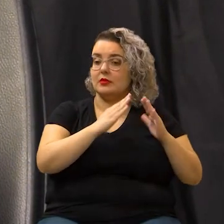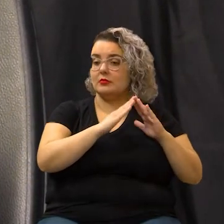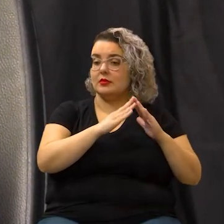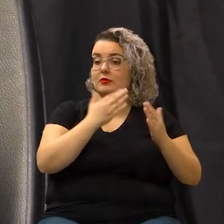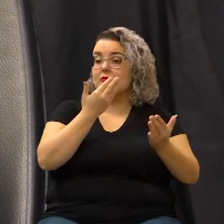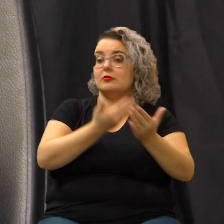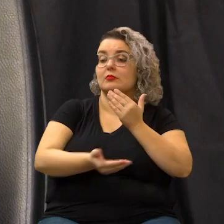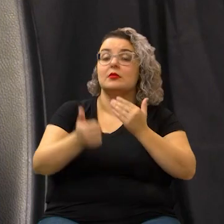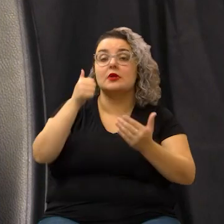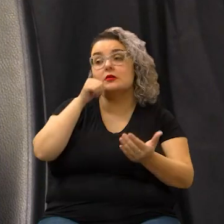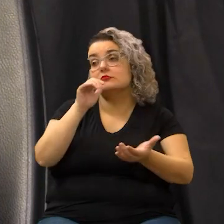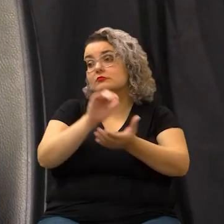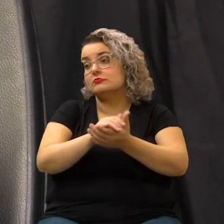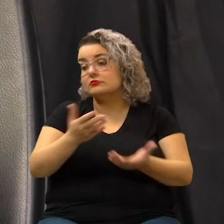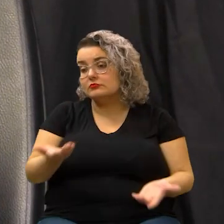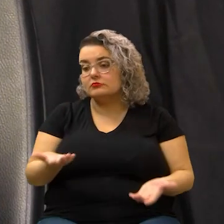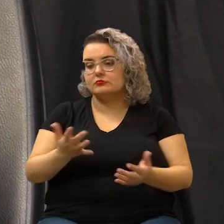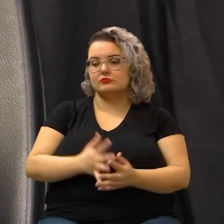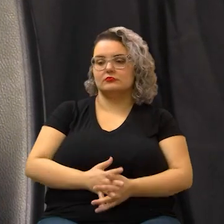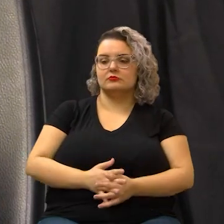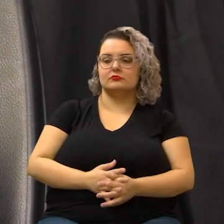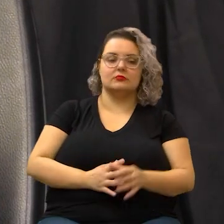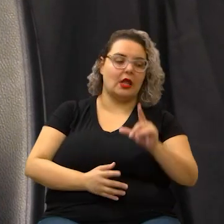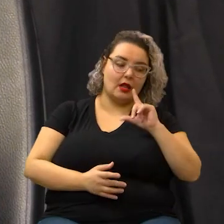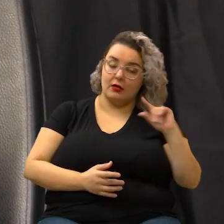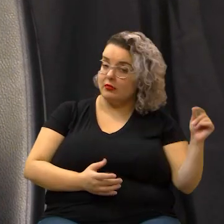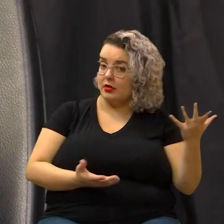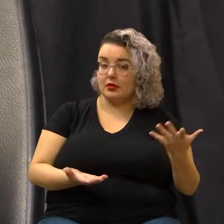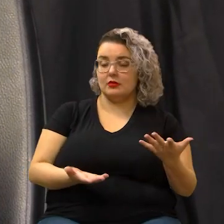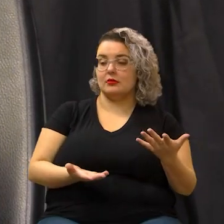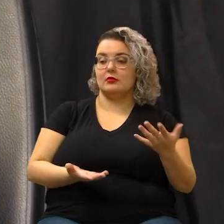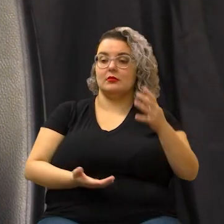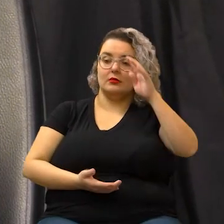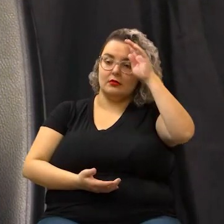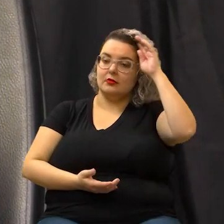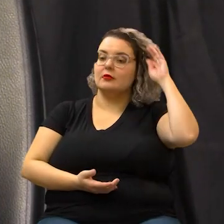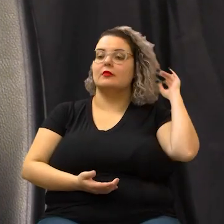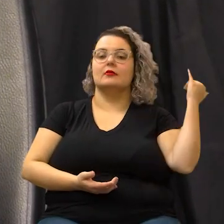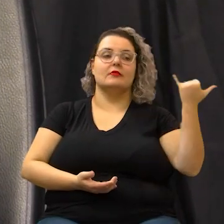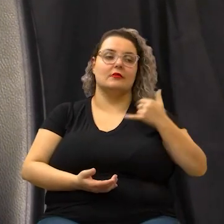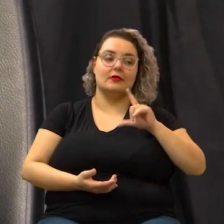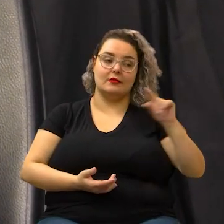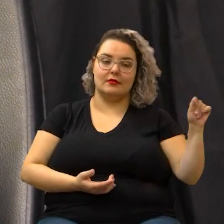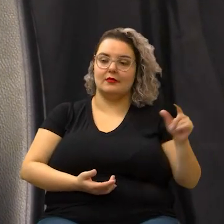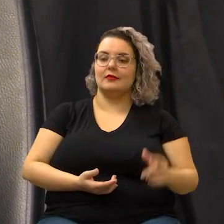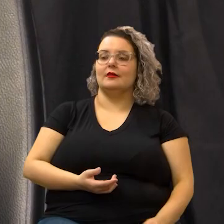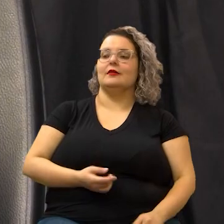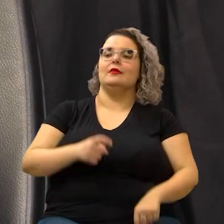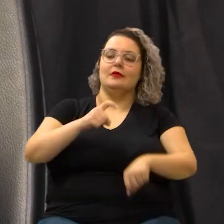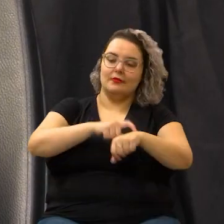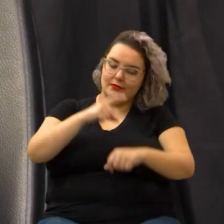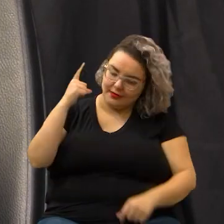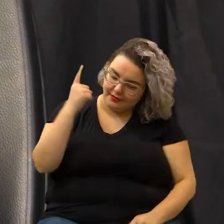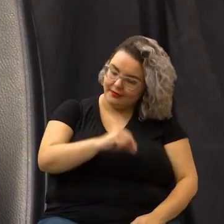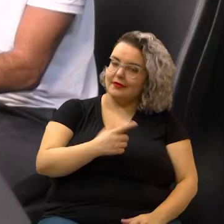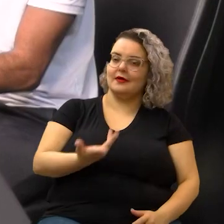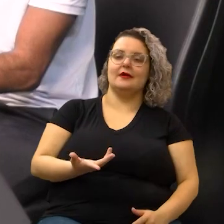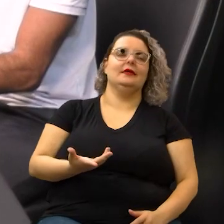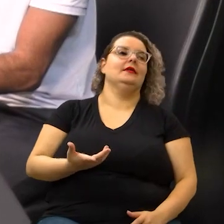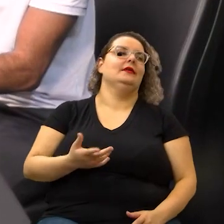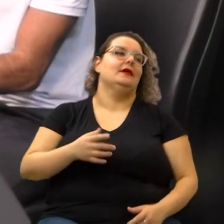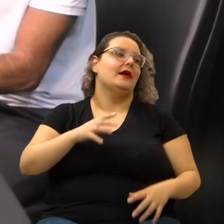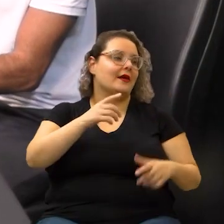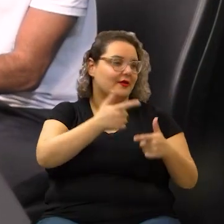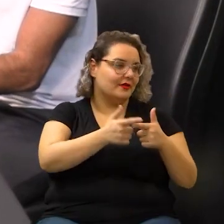da minha casa, da minha família, tô perdendo a minha esposa, ela vai embora, ela fica falando que vai embora, vai uma hora ela vai mesmo. Vai levar os 2 sacos